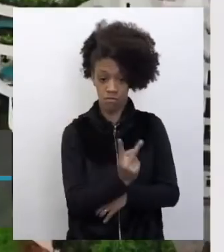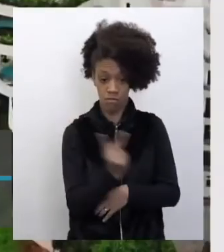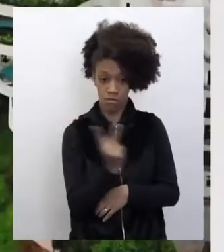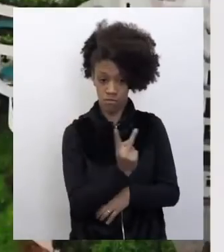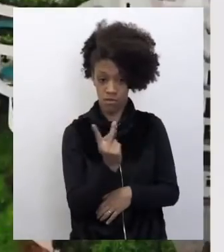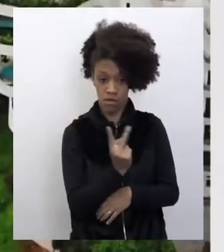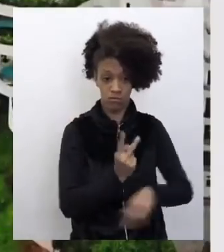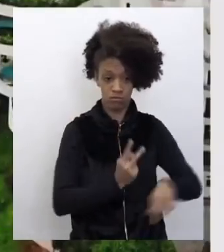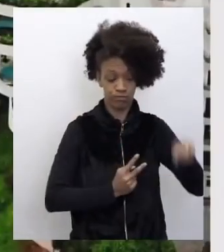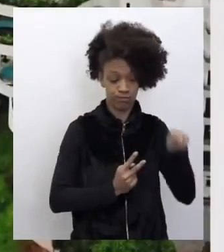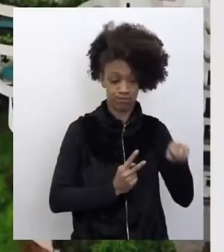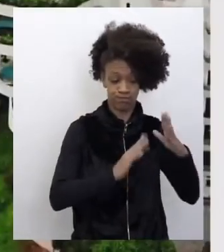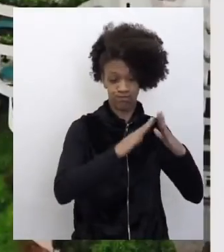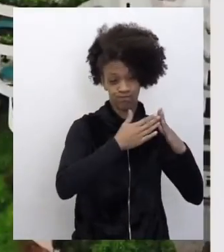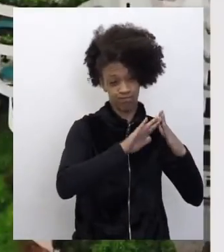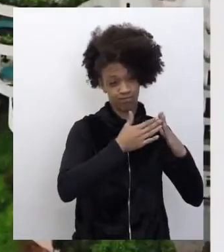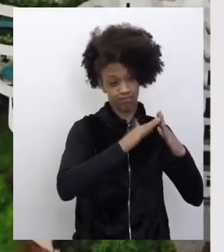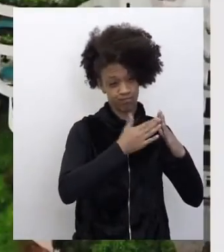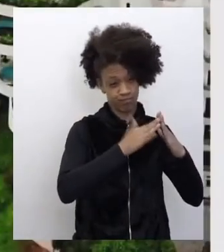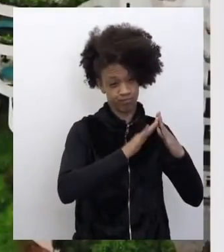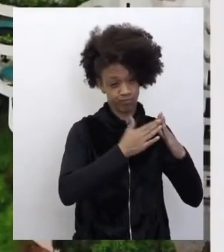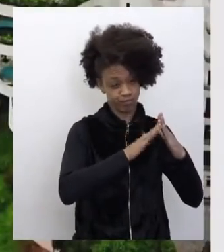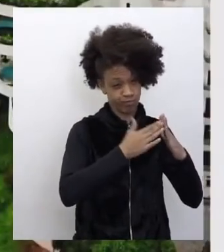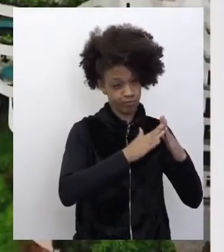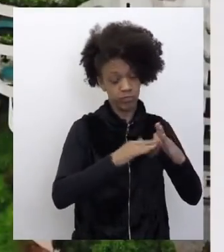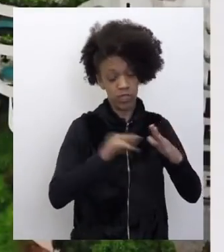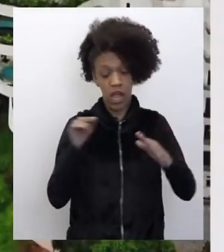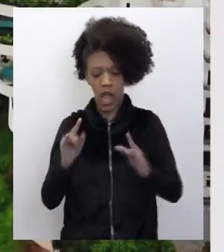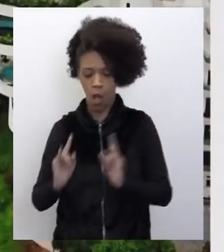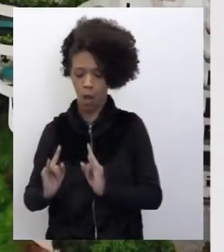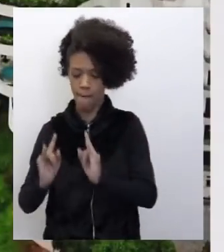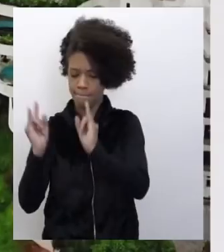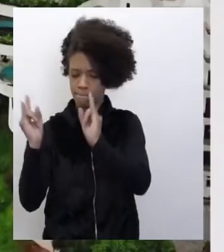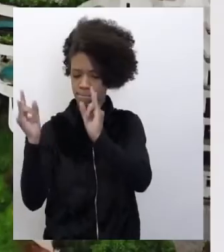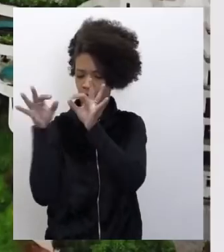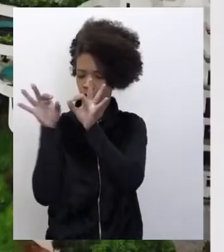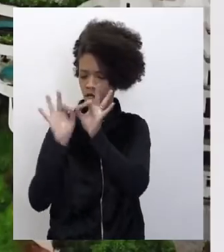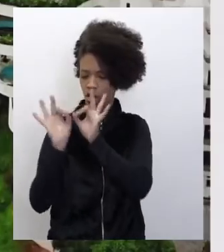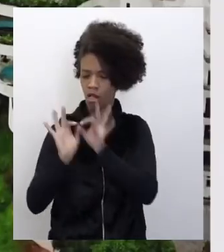lado é mostrado um estilo de vida farto de recursos e do outro é